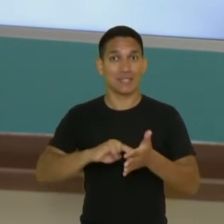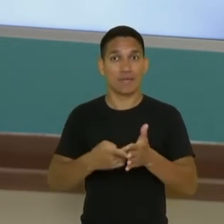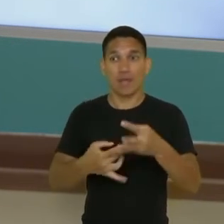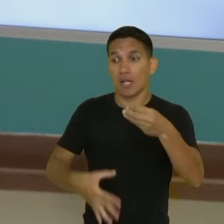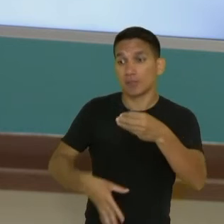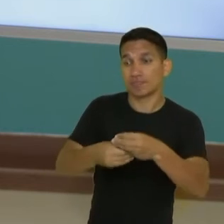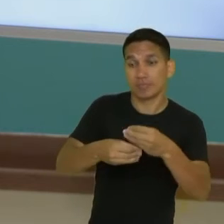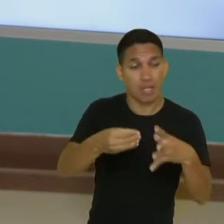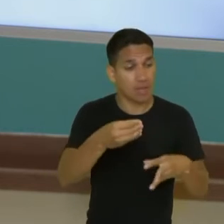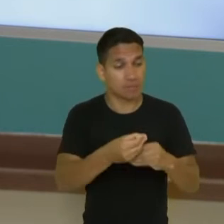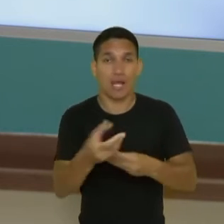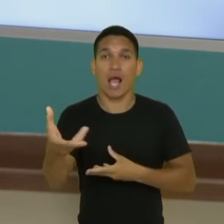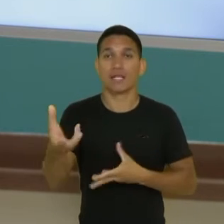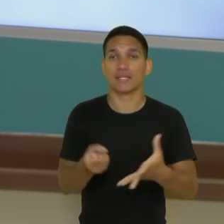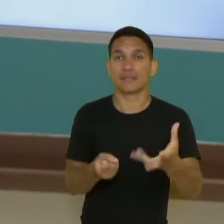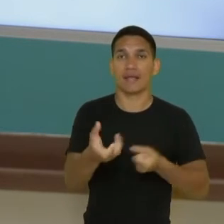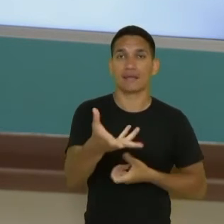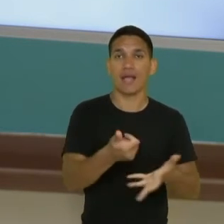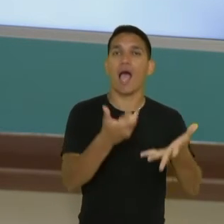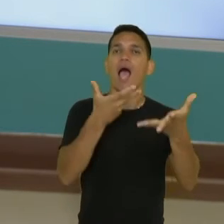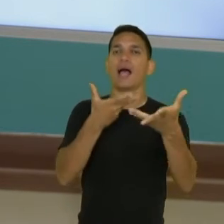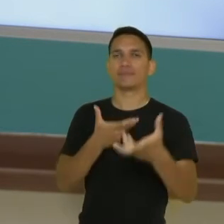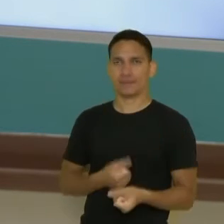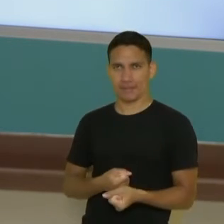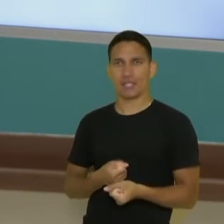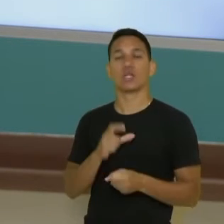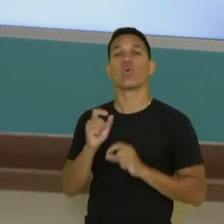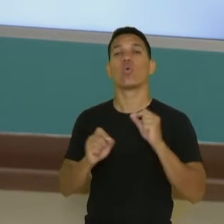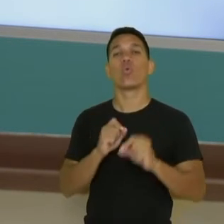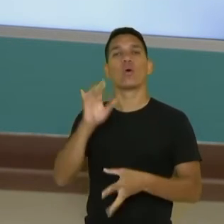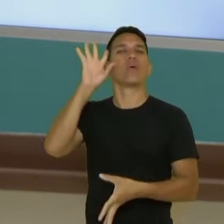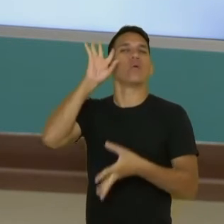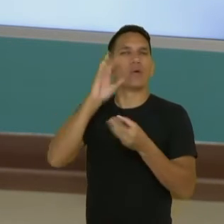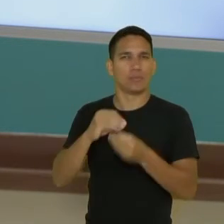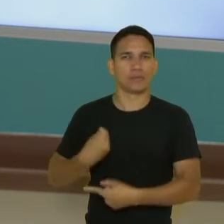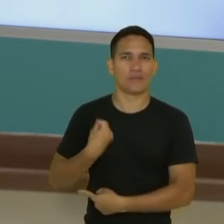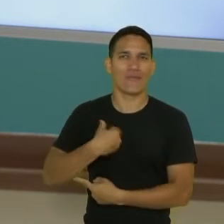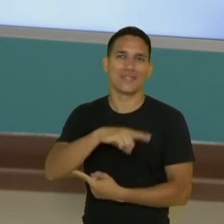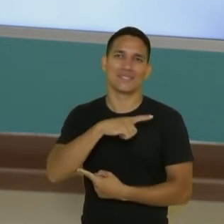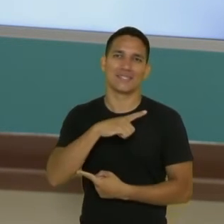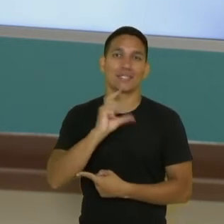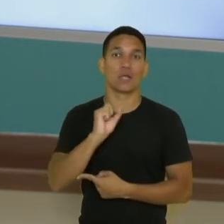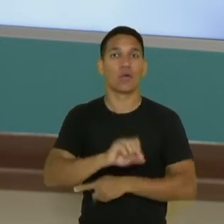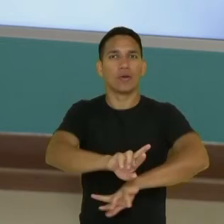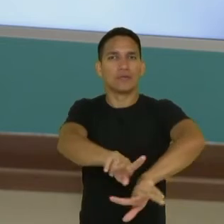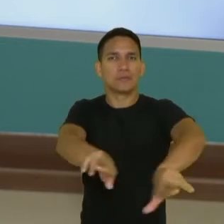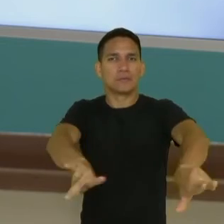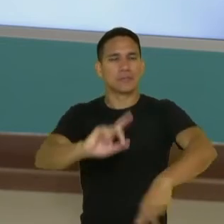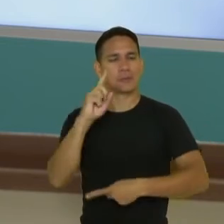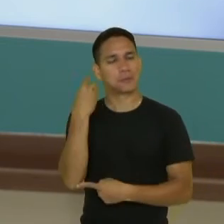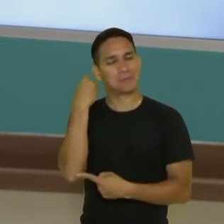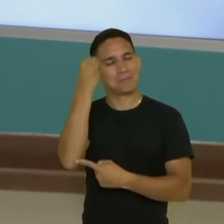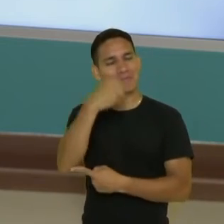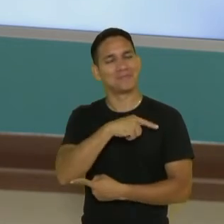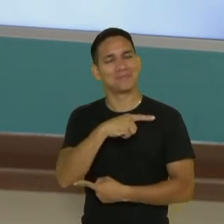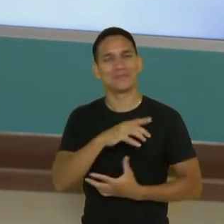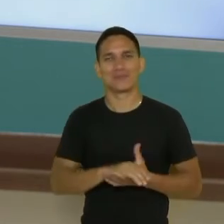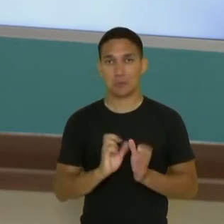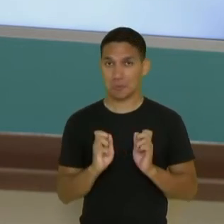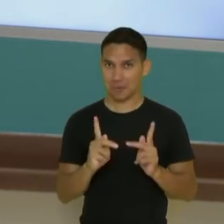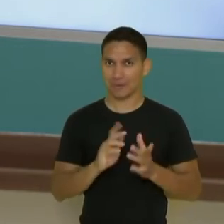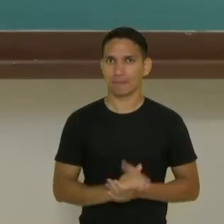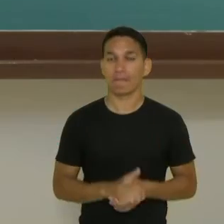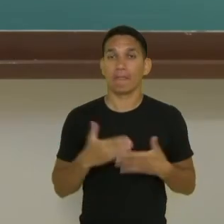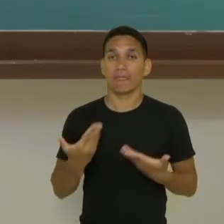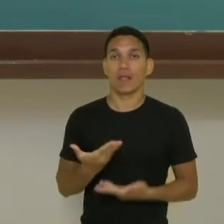de acolher, né, de compreender que existe algo para além apenas daquilo que a gente vivencia. Certo?